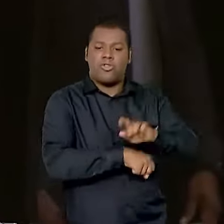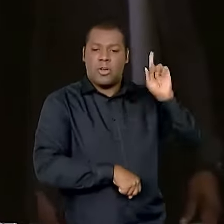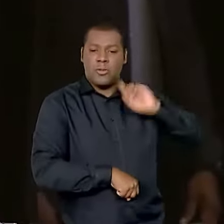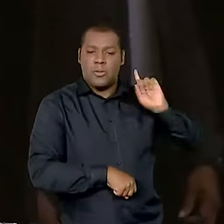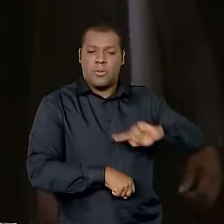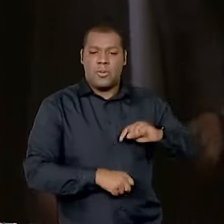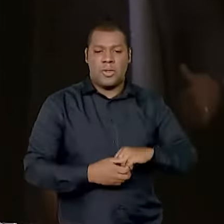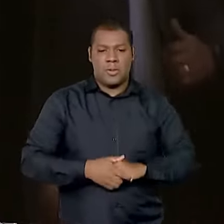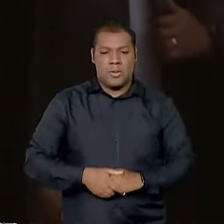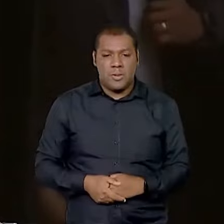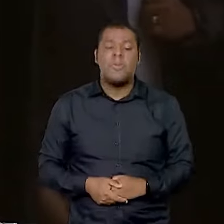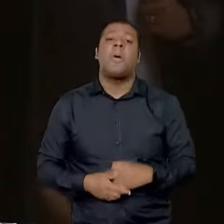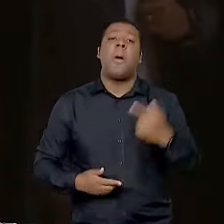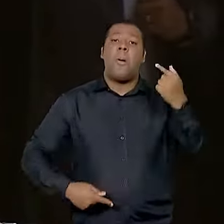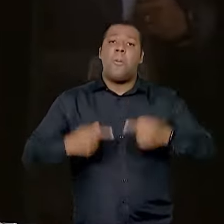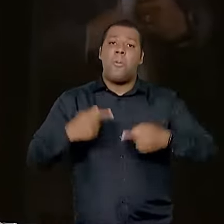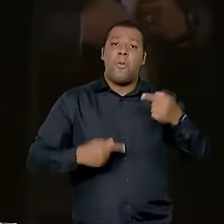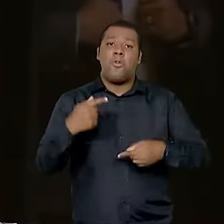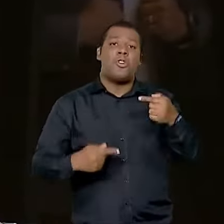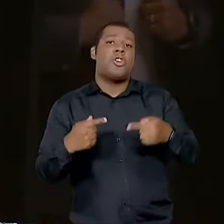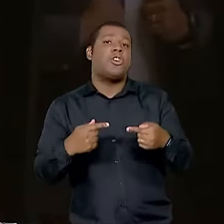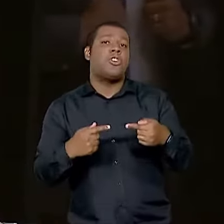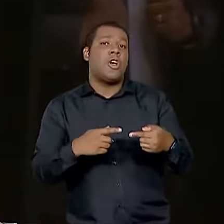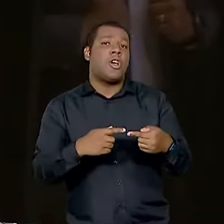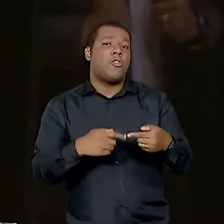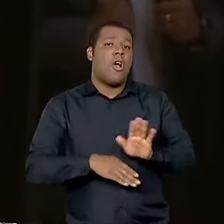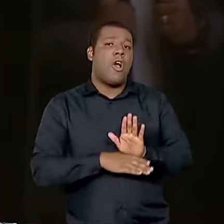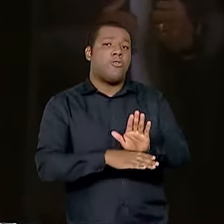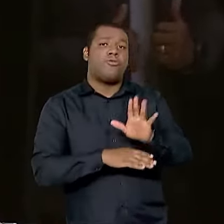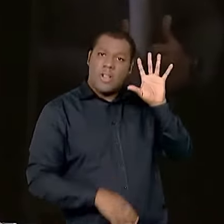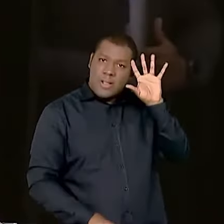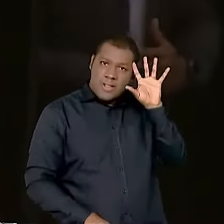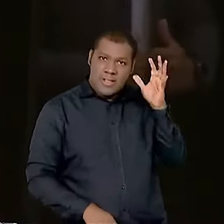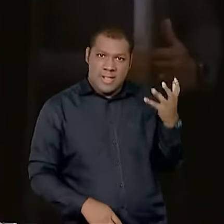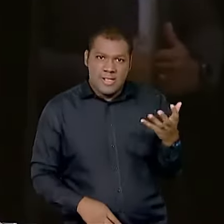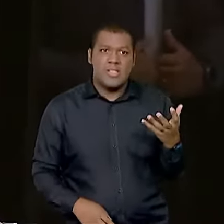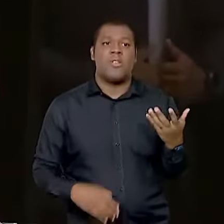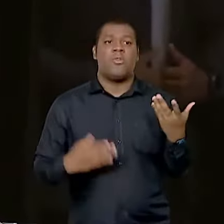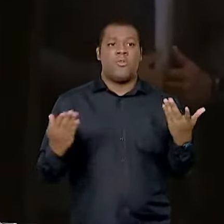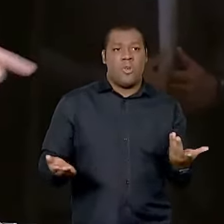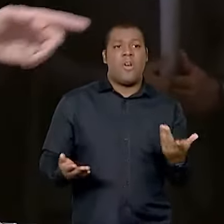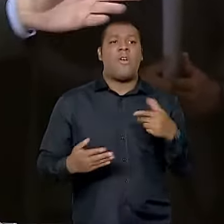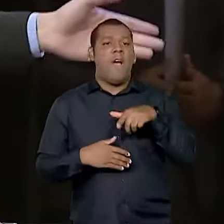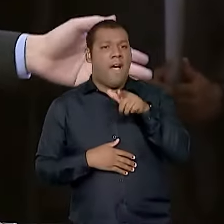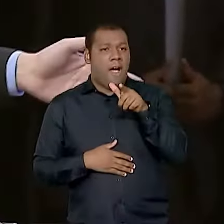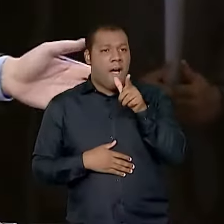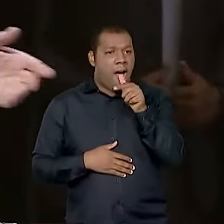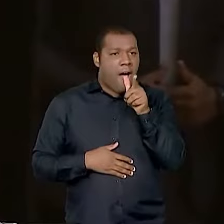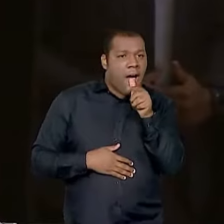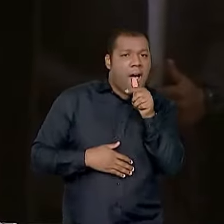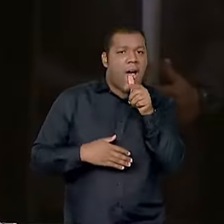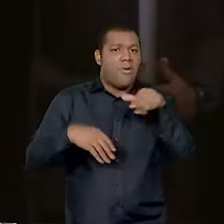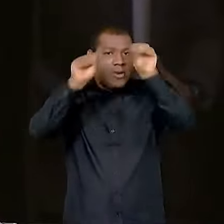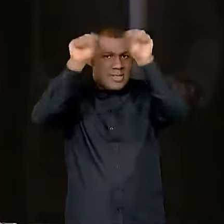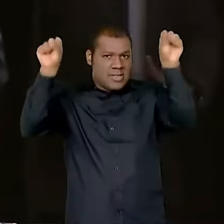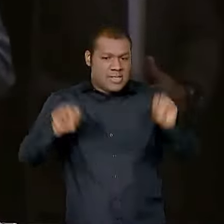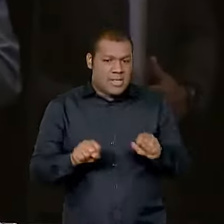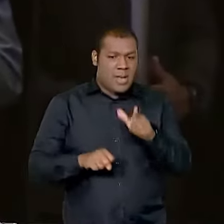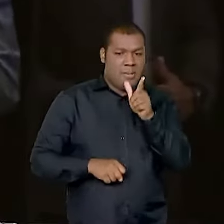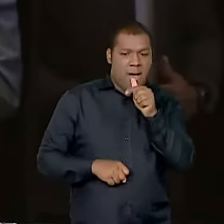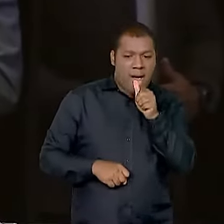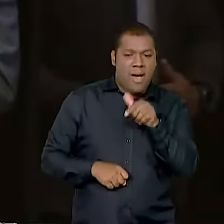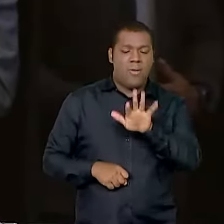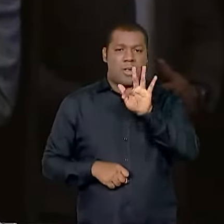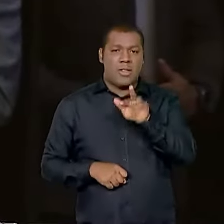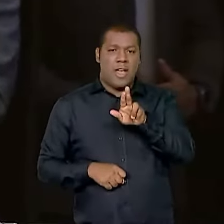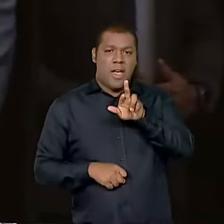da política que nós construímos uma solução para os reservatórios de água no Sudoeste, no Sul de Minas, do sistema de Furnas, através